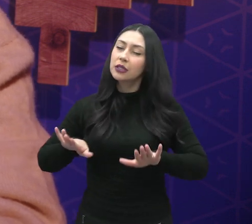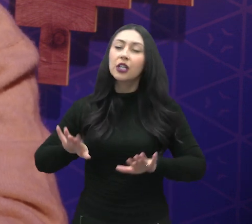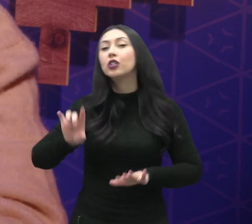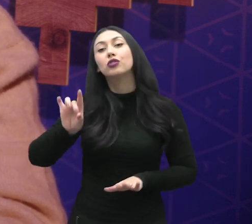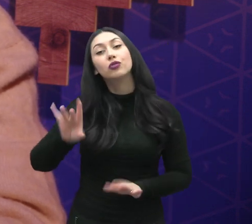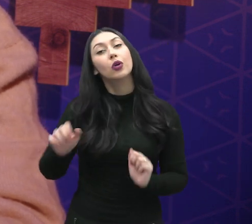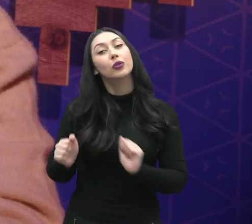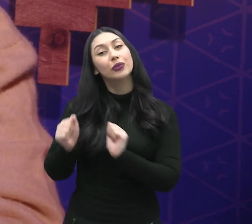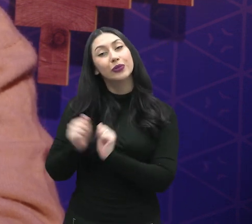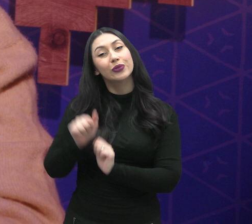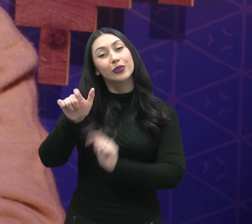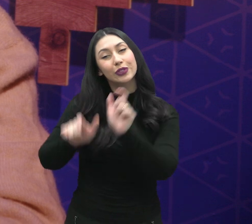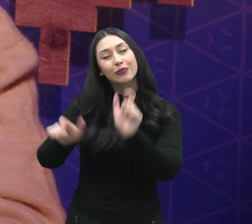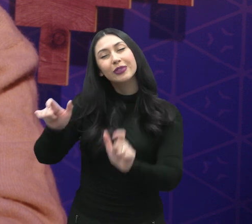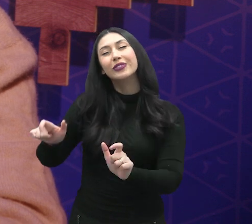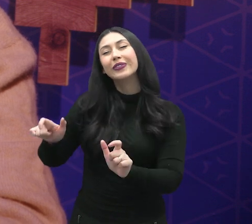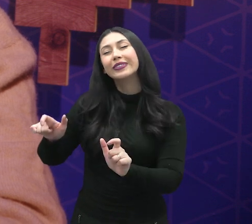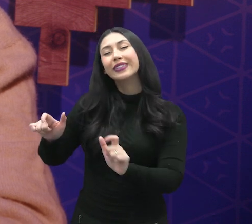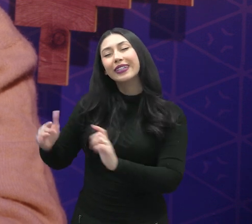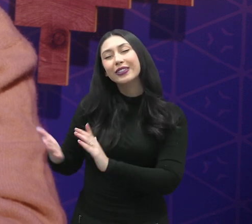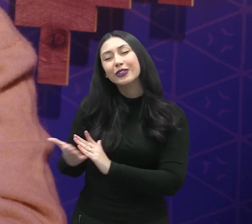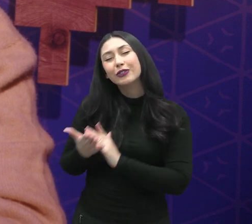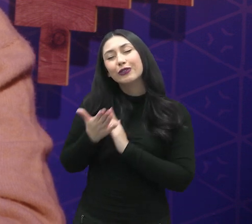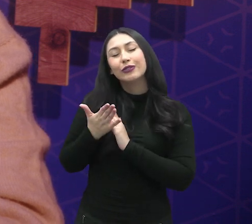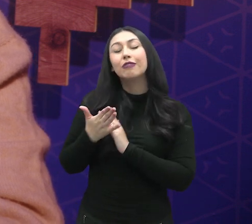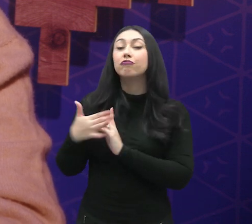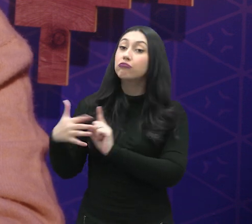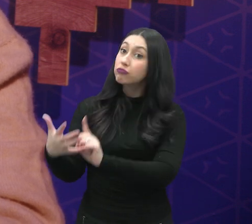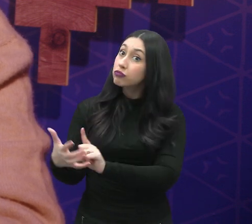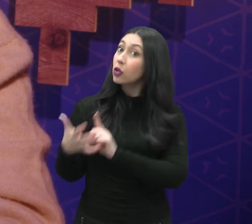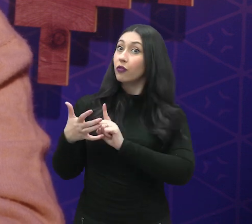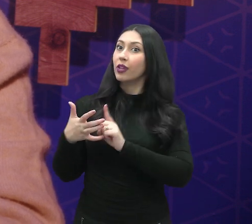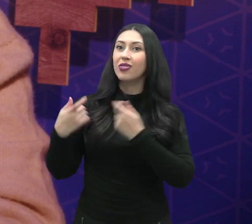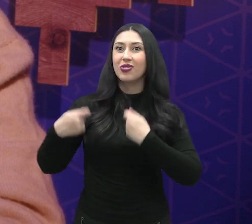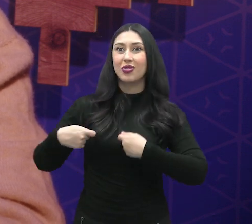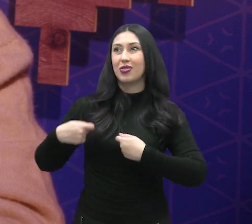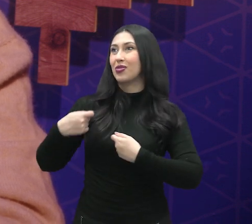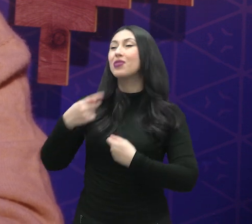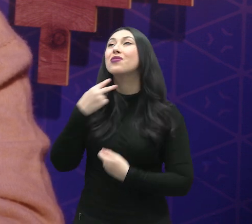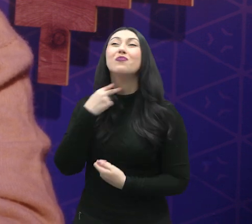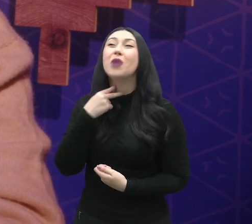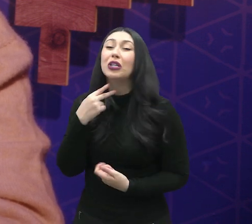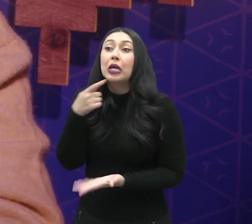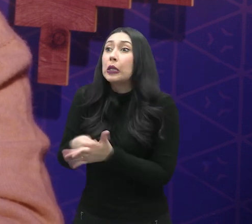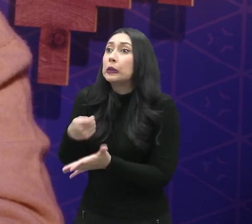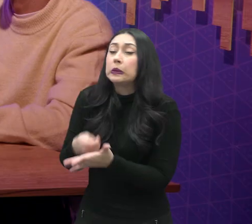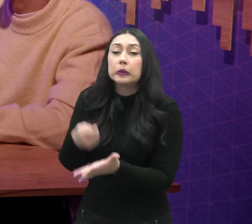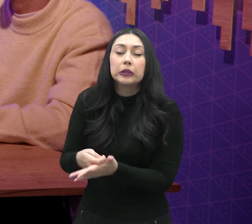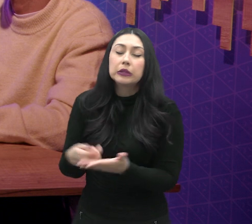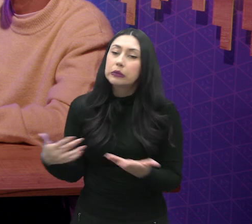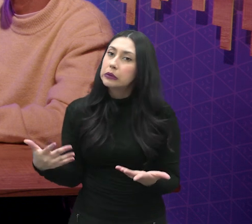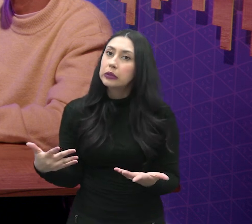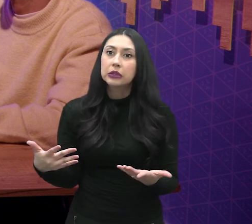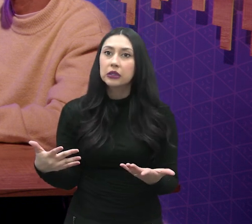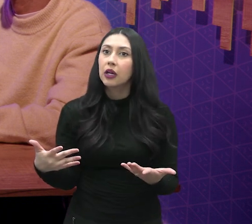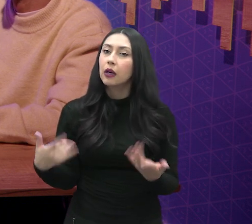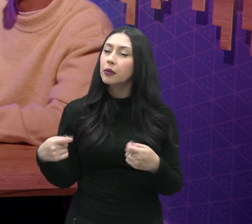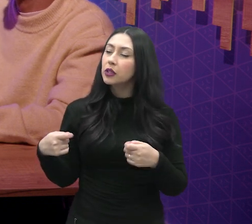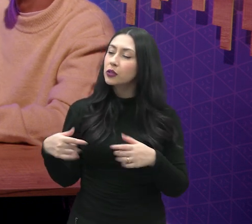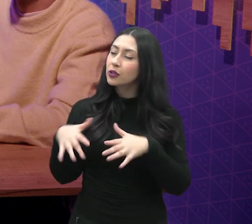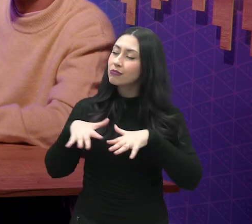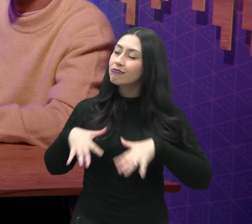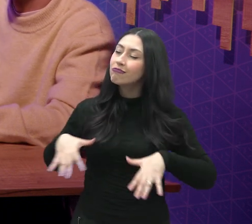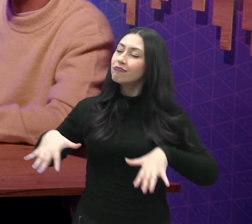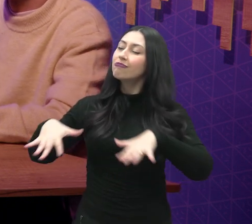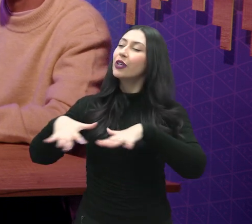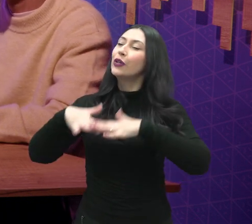pessoas. É tipo, apenas estar junto de pessoas que te fazem sentir bem, que não te tragam obrigações, né? Que te façam